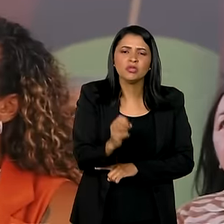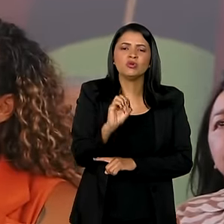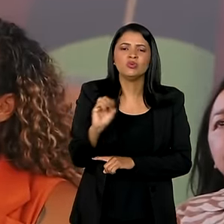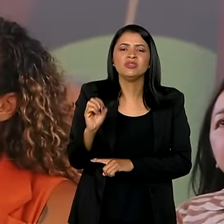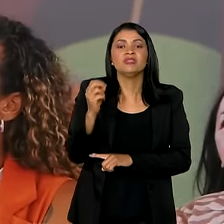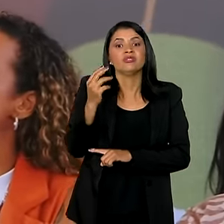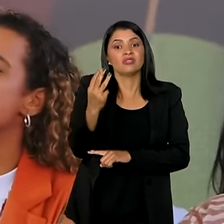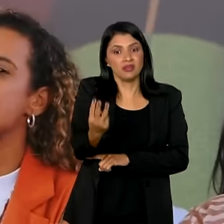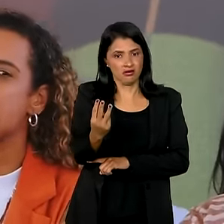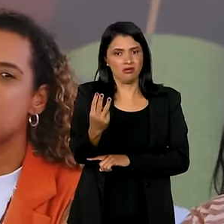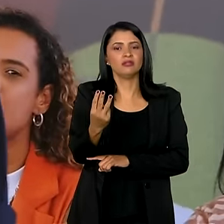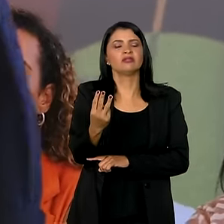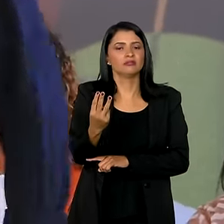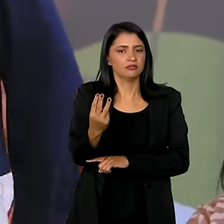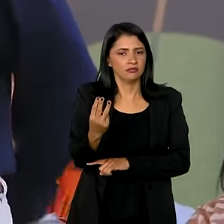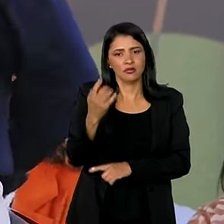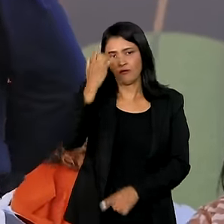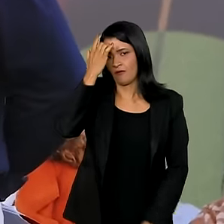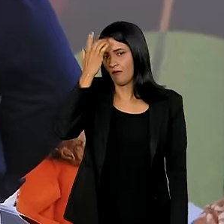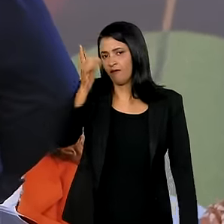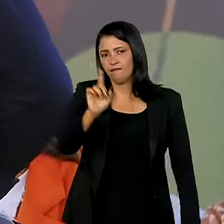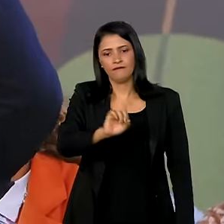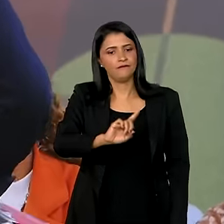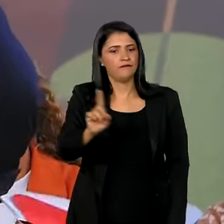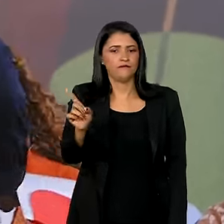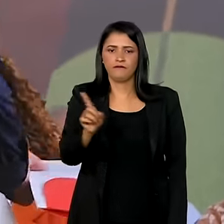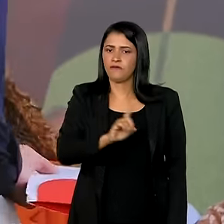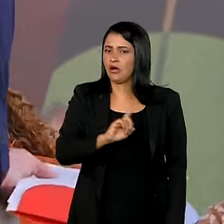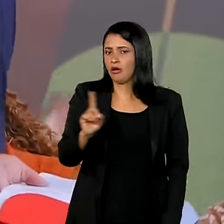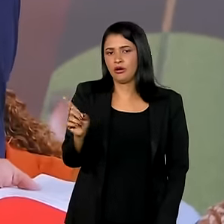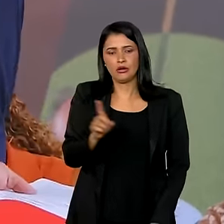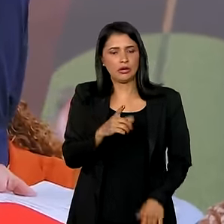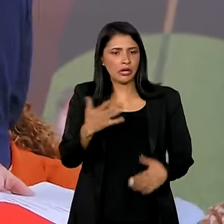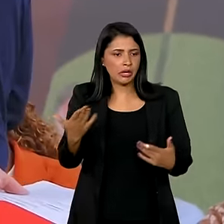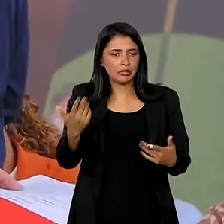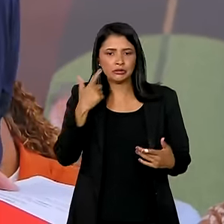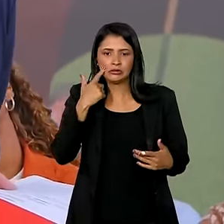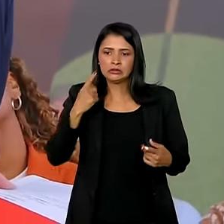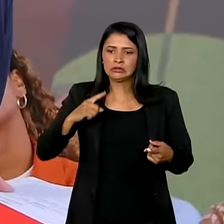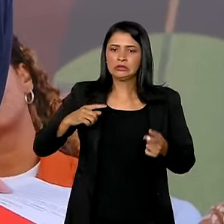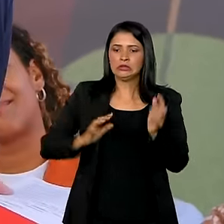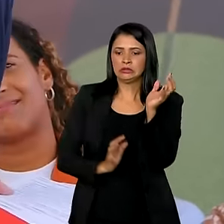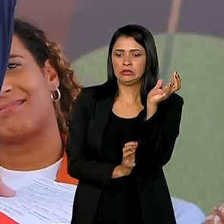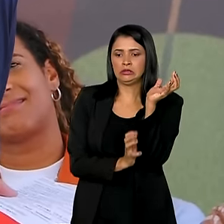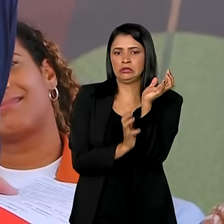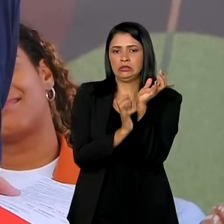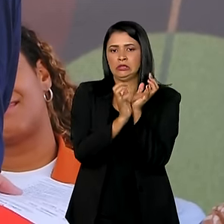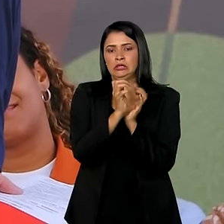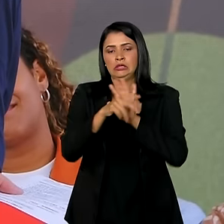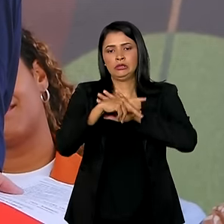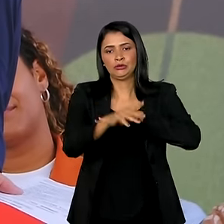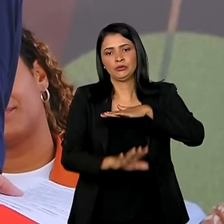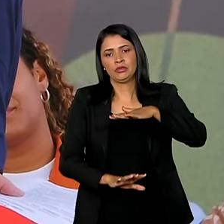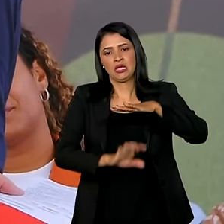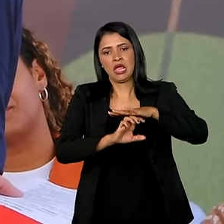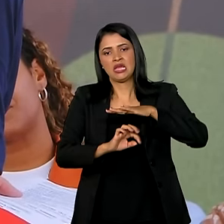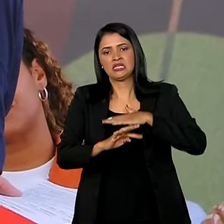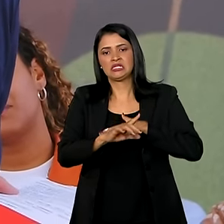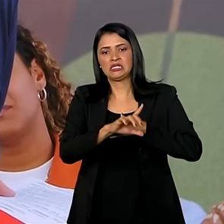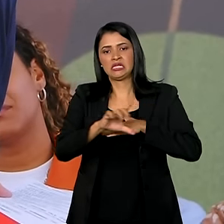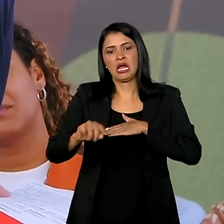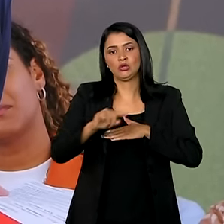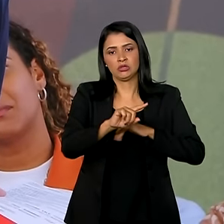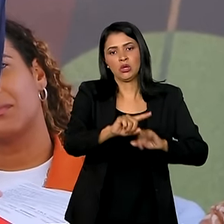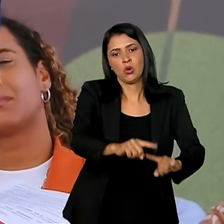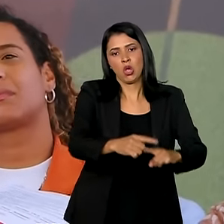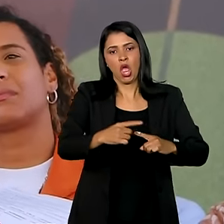2003. Não é fácil enfrentar a burocracia do Estado quando ela é